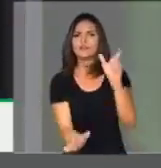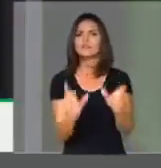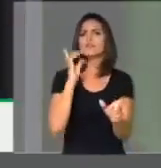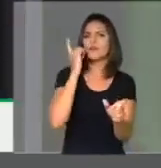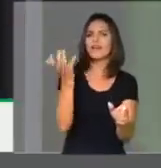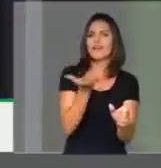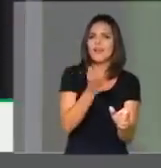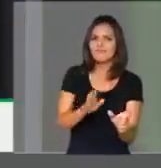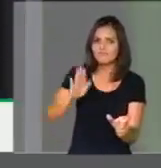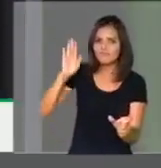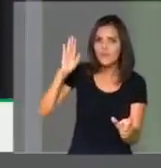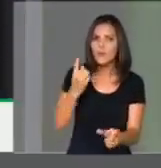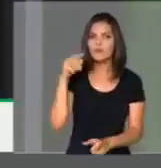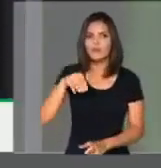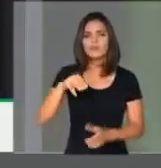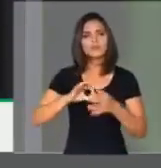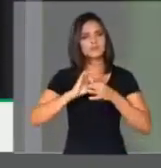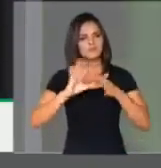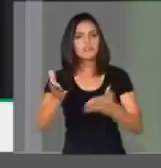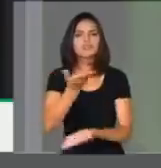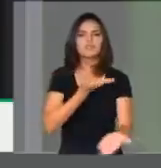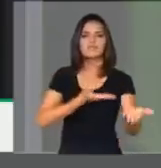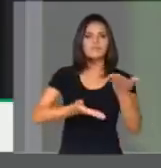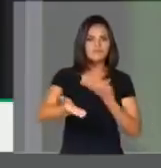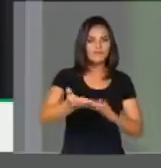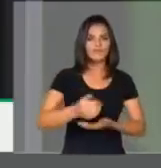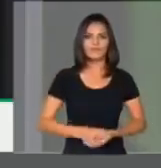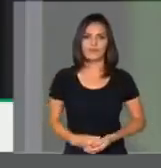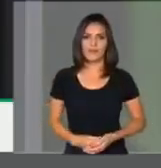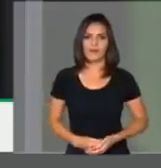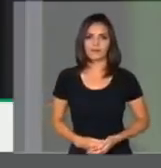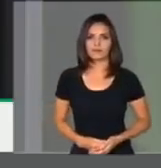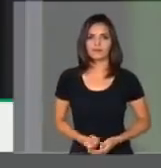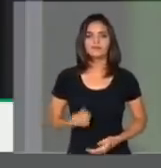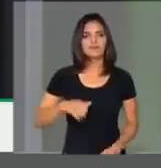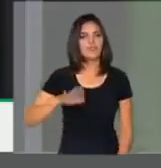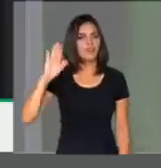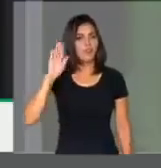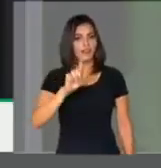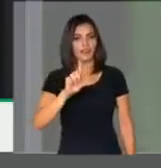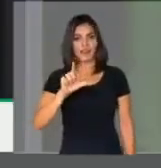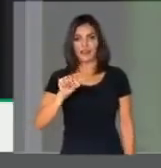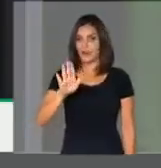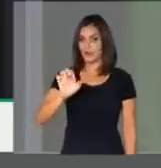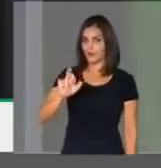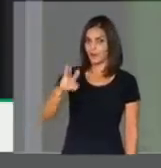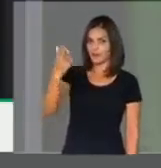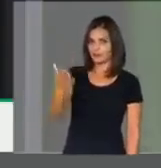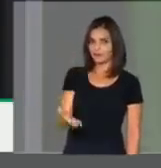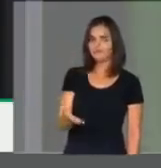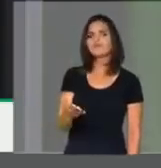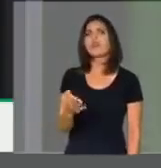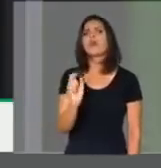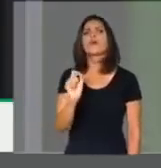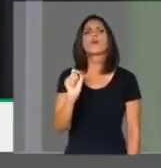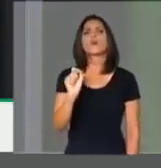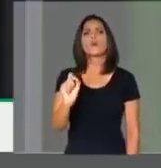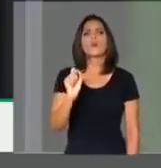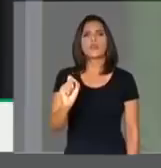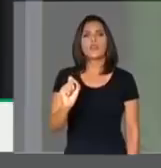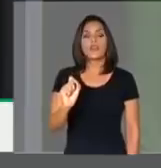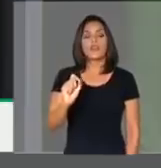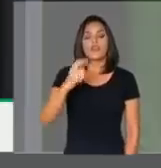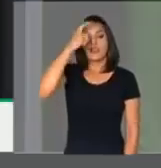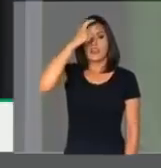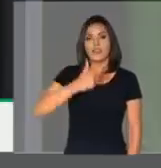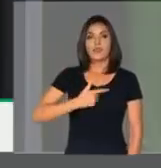possa aqui interagir. Deputado pela ordem de chegada, pois não, claro. Deputado Glauber Braga, deputado Aito Faleiro, lá do